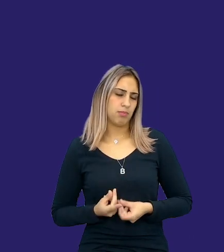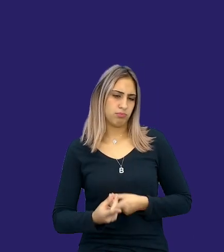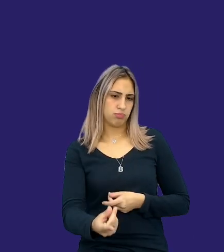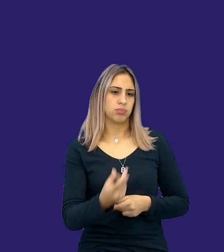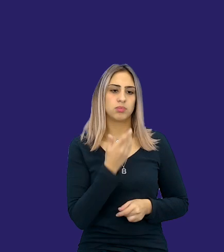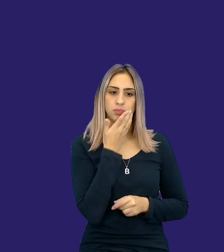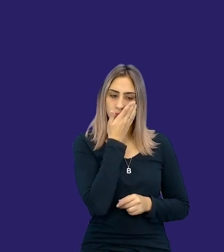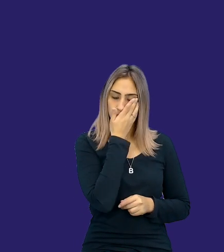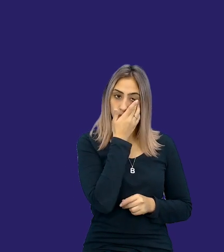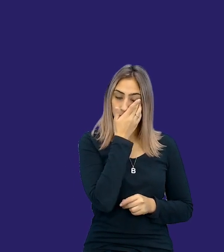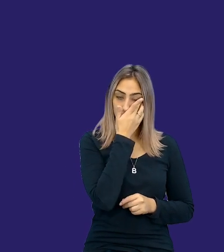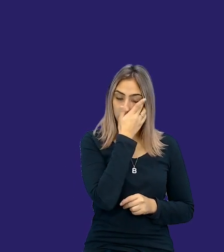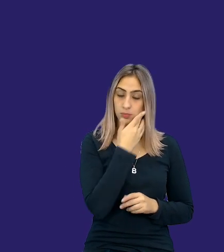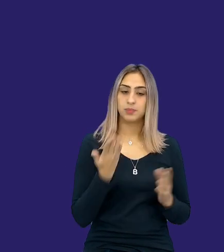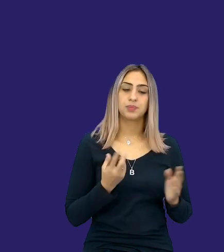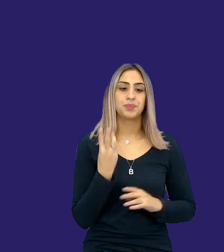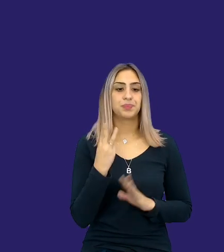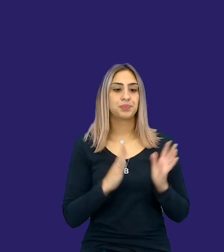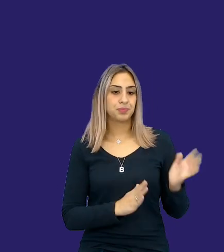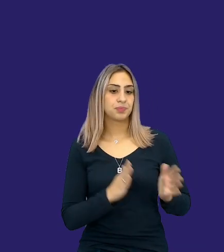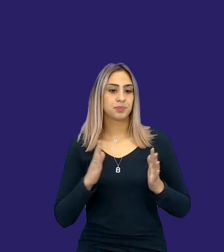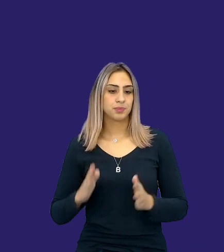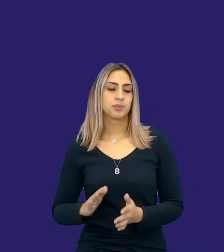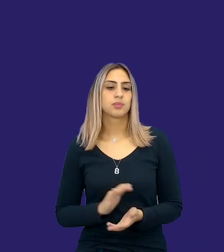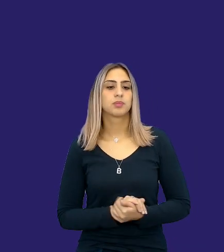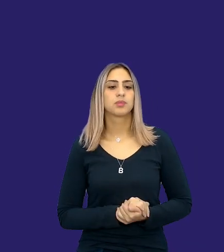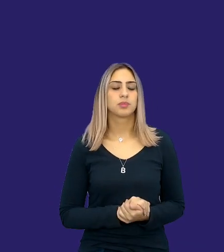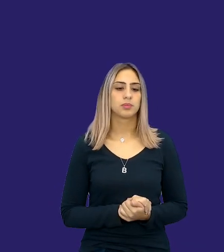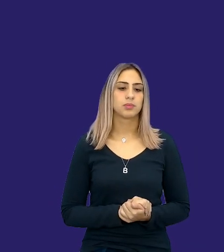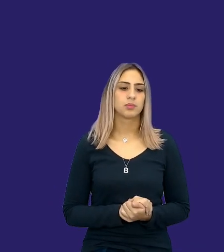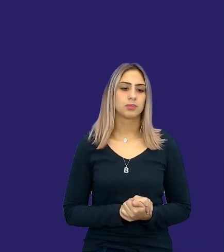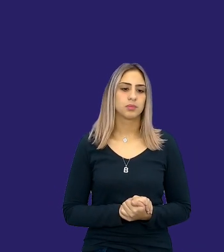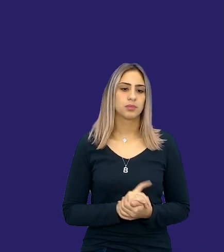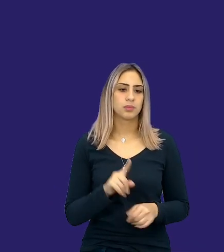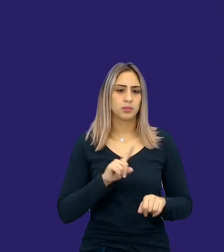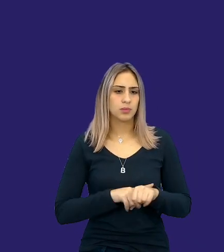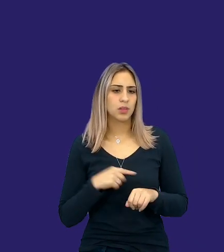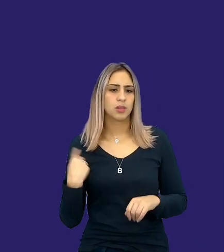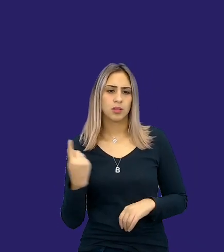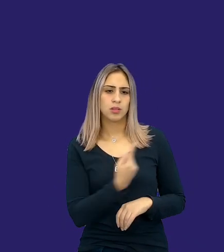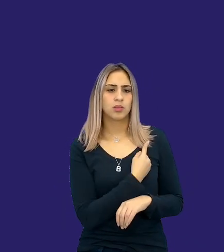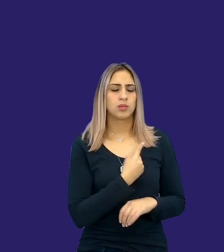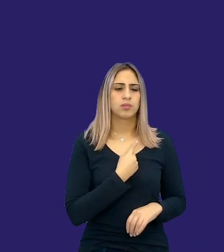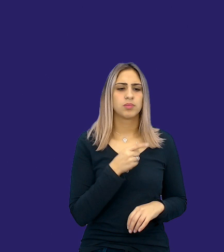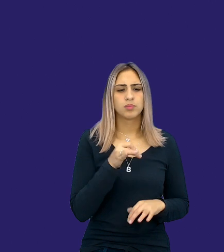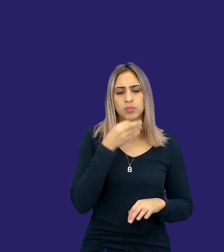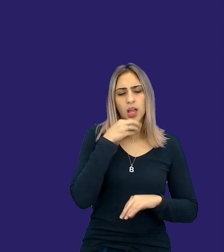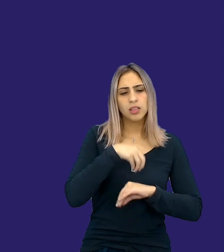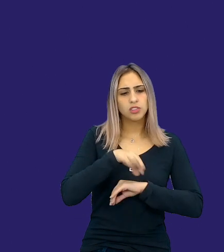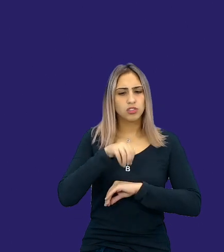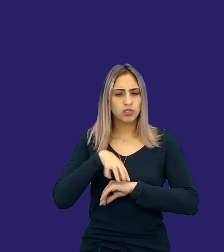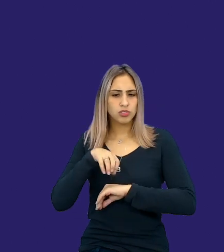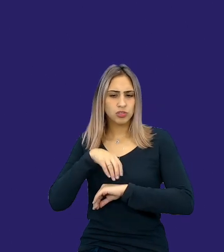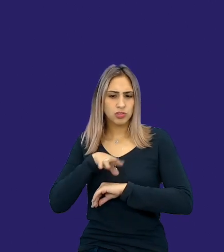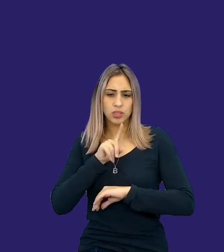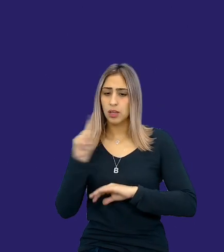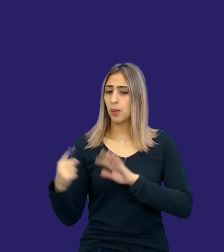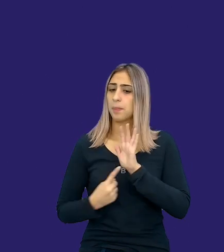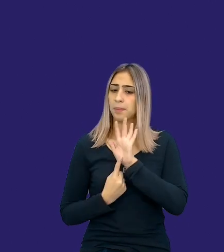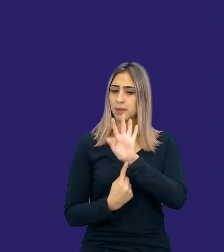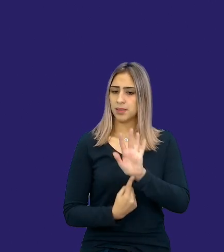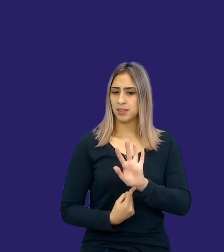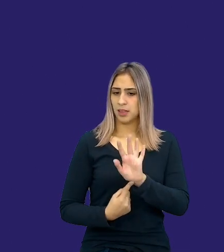né? Pronto, estamos indo para um terceiro momento, é o momento onde nós vamos sugerir, e não